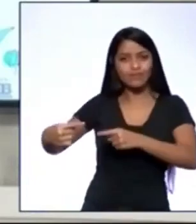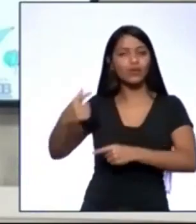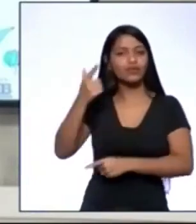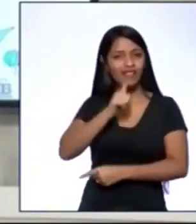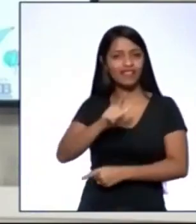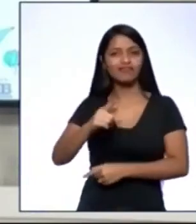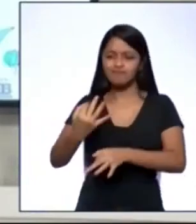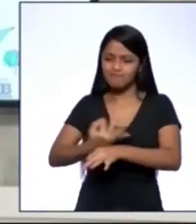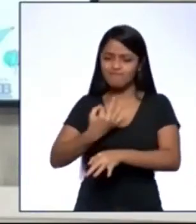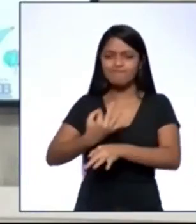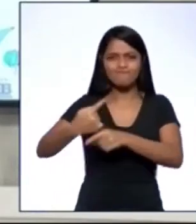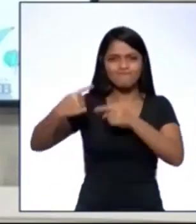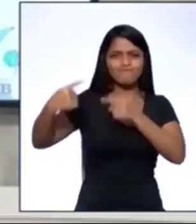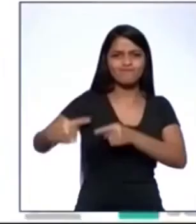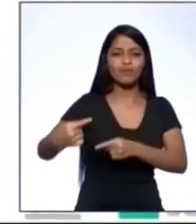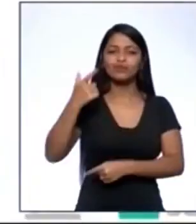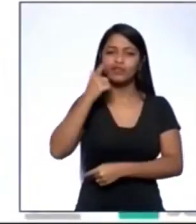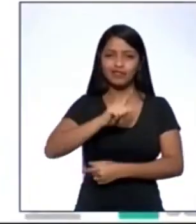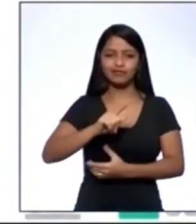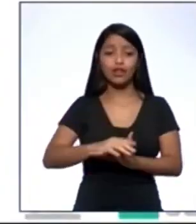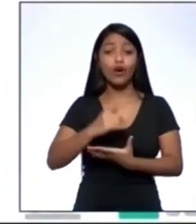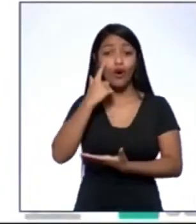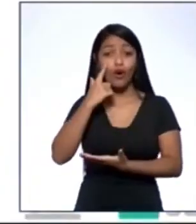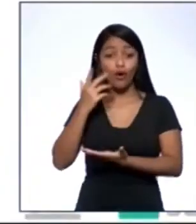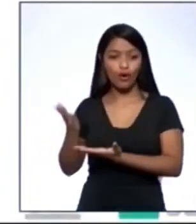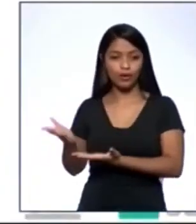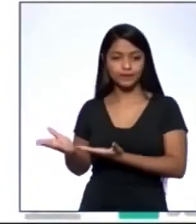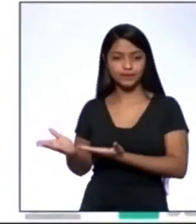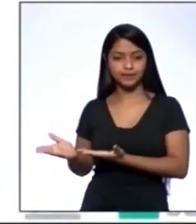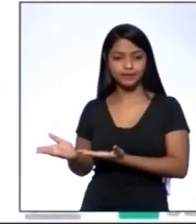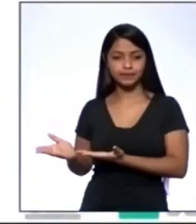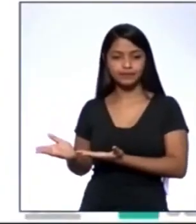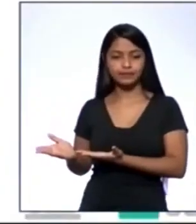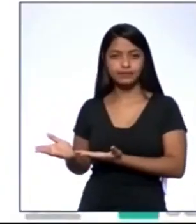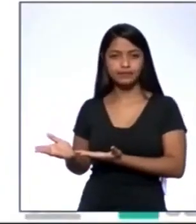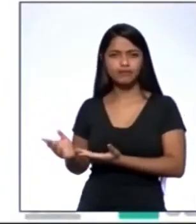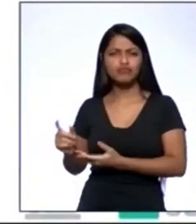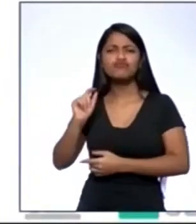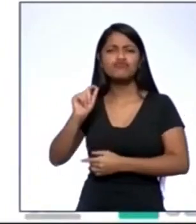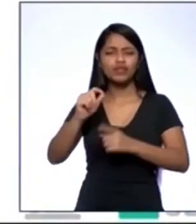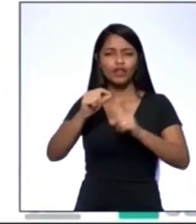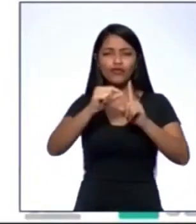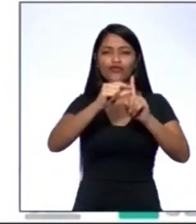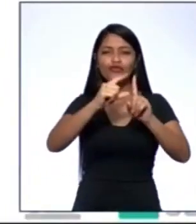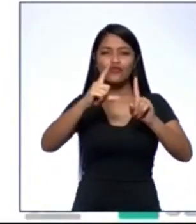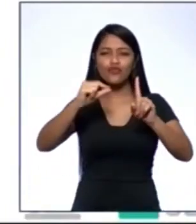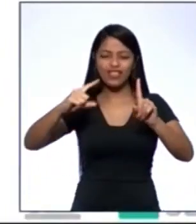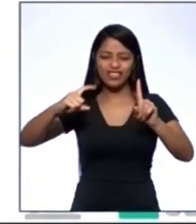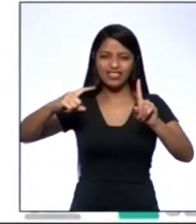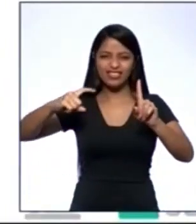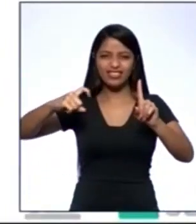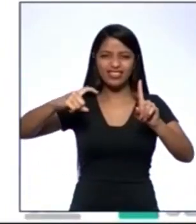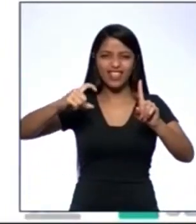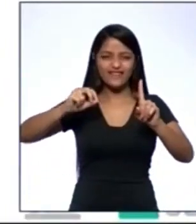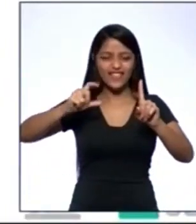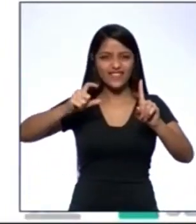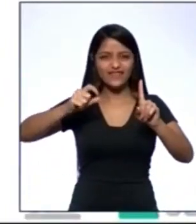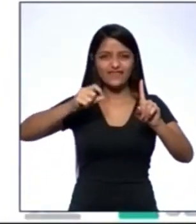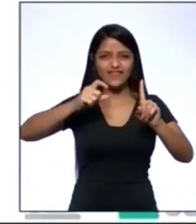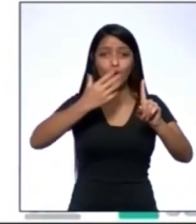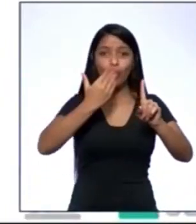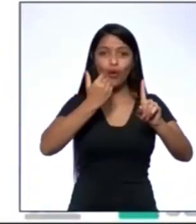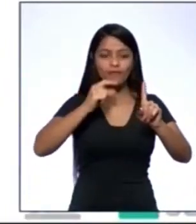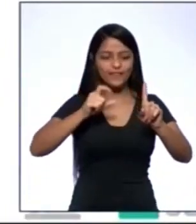só, você está vendo nessa imagem basicamente o quê? Uma lagarta comendo a folha aí de uma planta, certo?